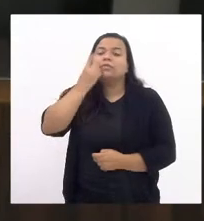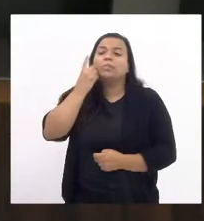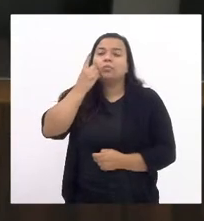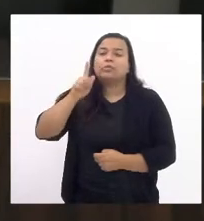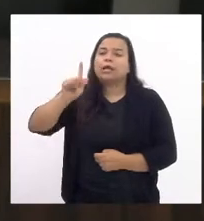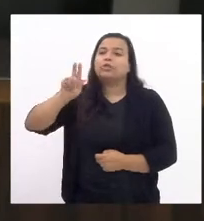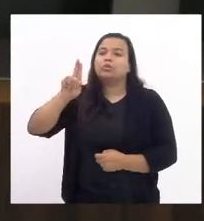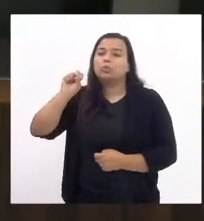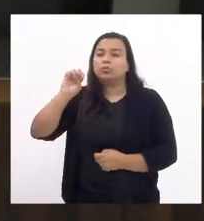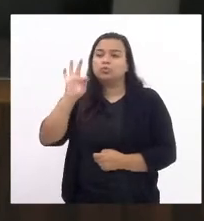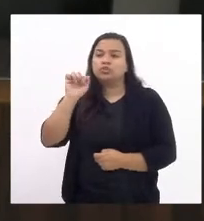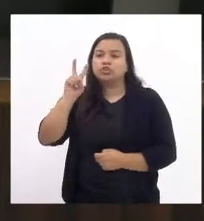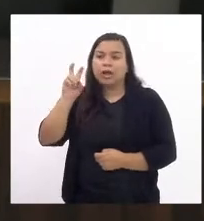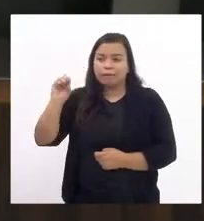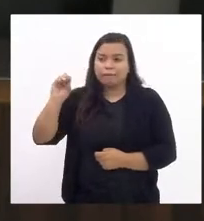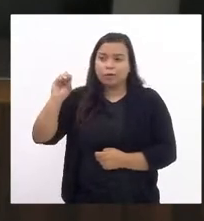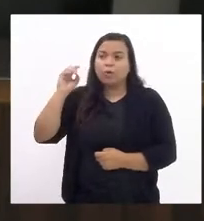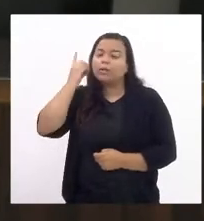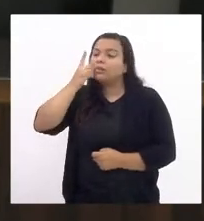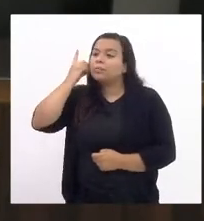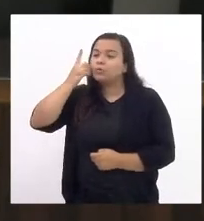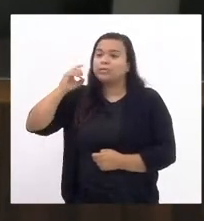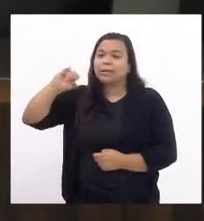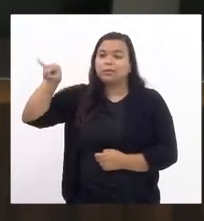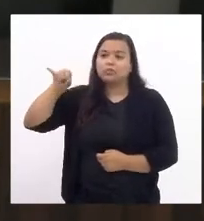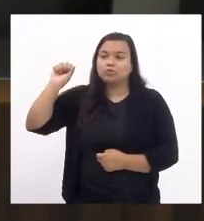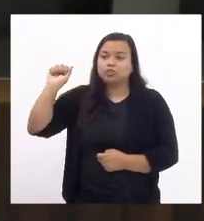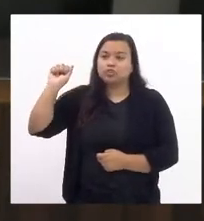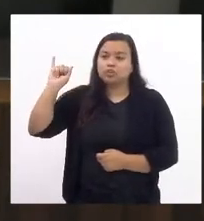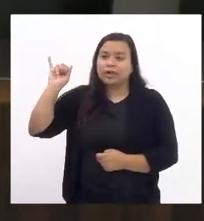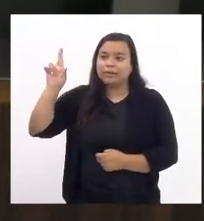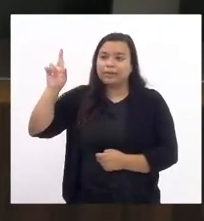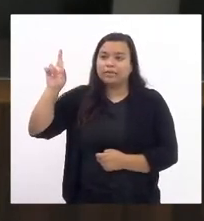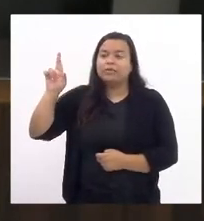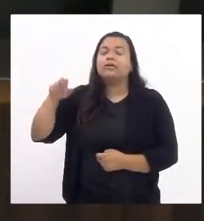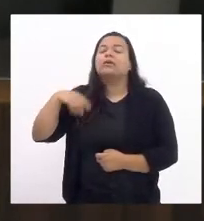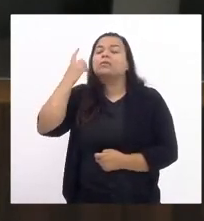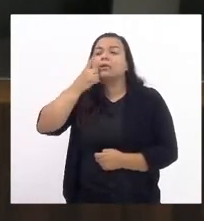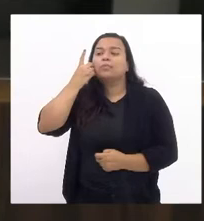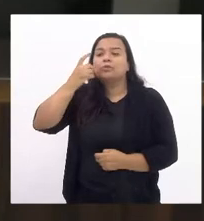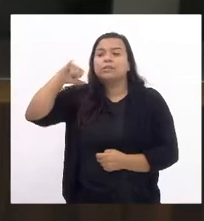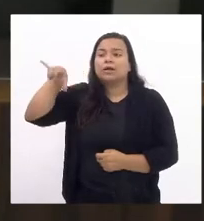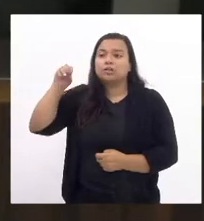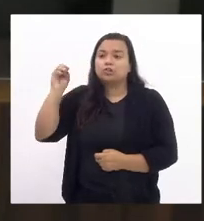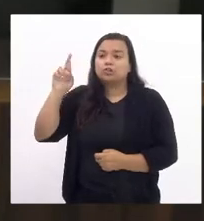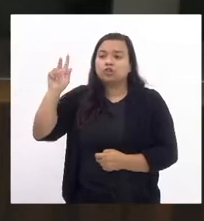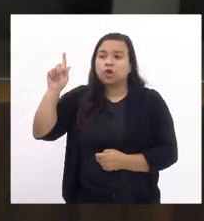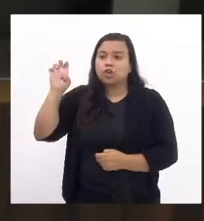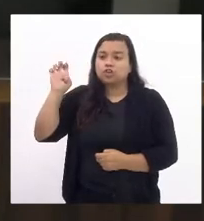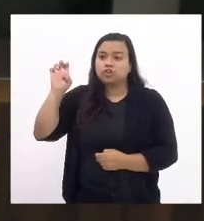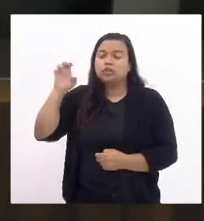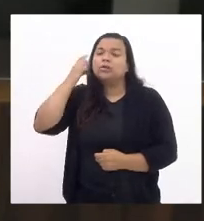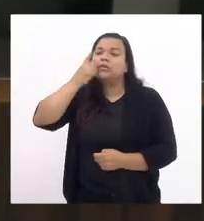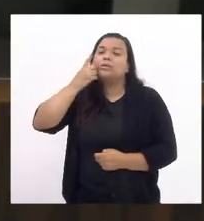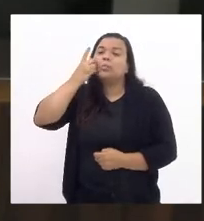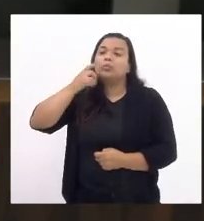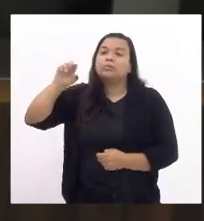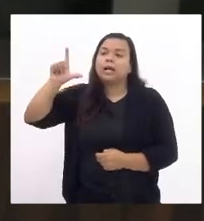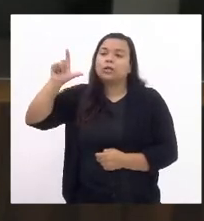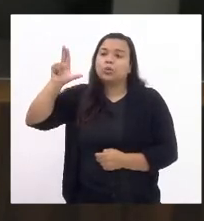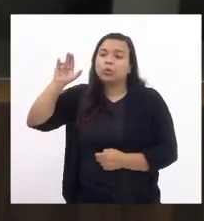Schmidt, deputado Jair Bittencourt, deputado Jorge Felipe Neto, deputado Luiz